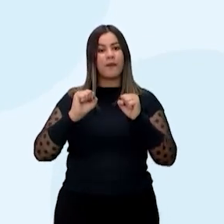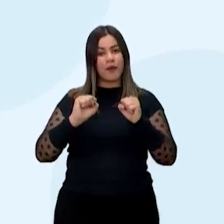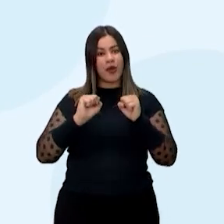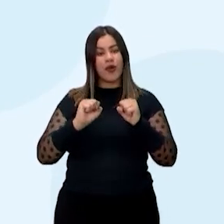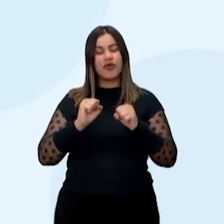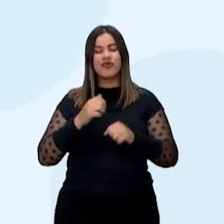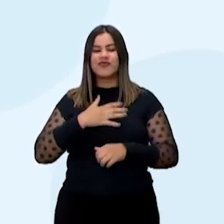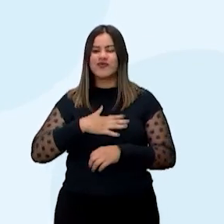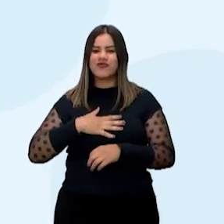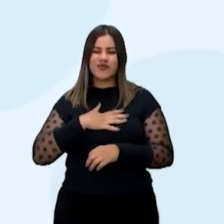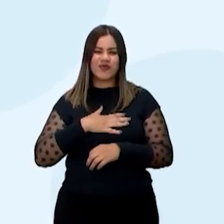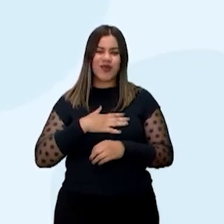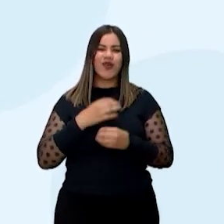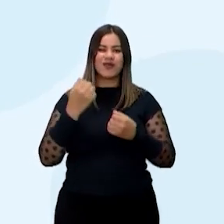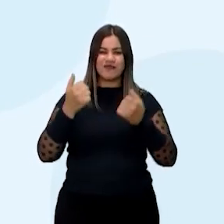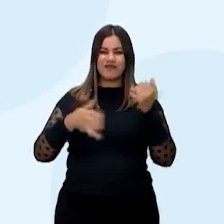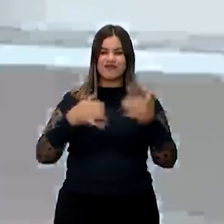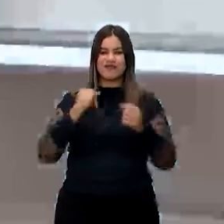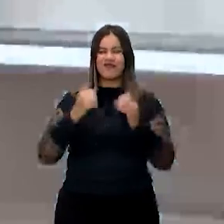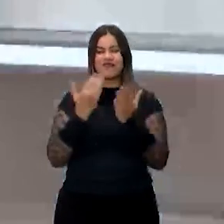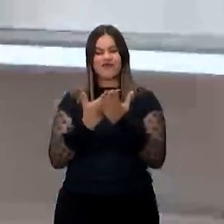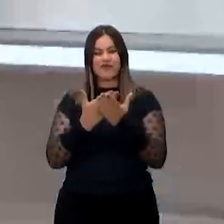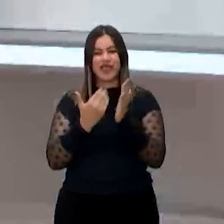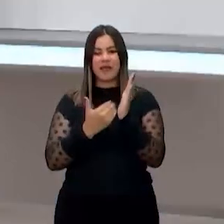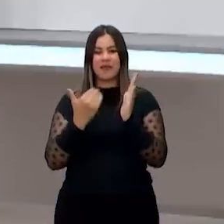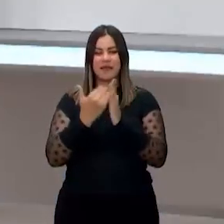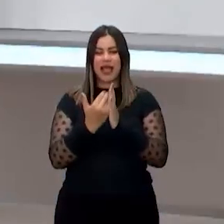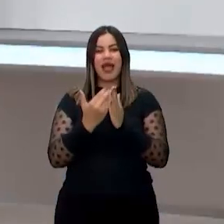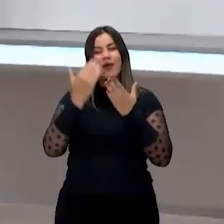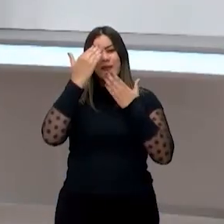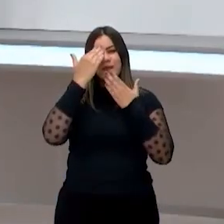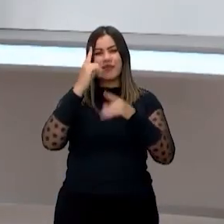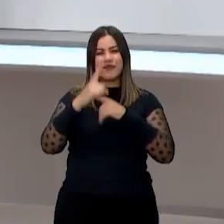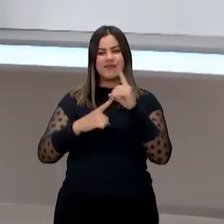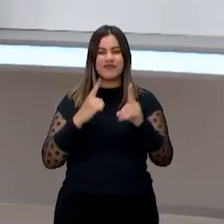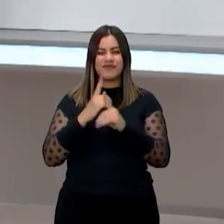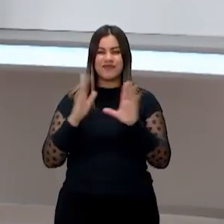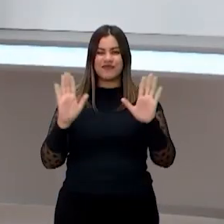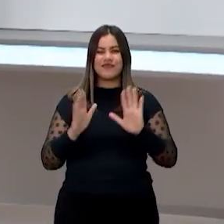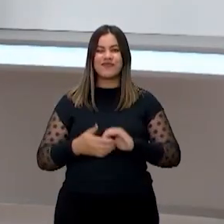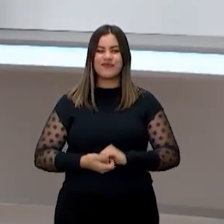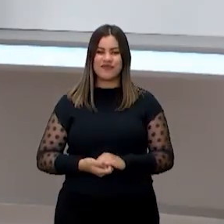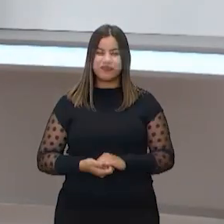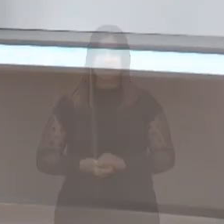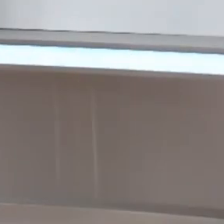fala o que te interessa, o que vocês precisam estudar mais, tá certo? Muito obrigada e até a próxima.